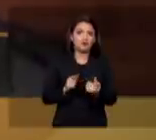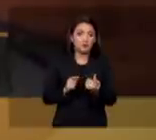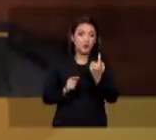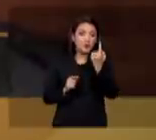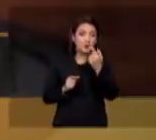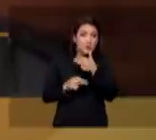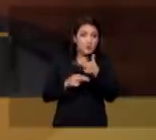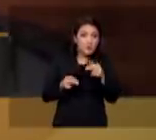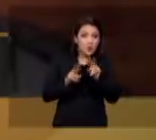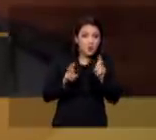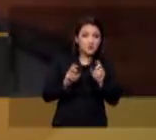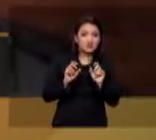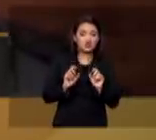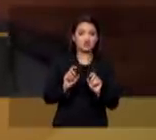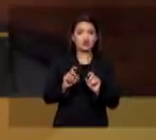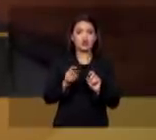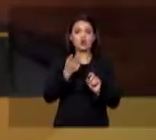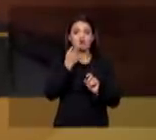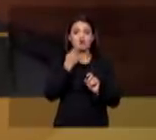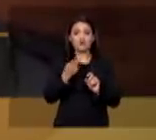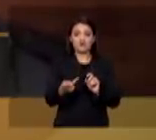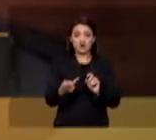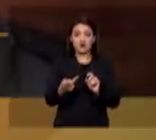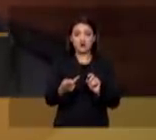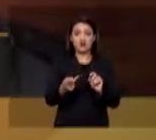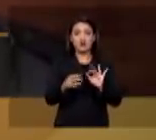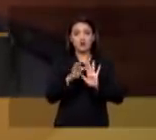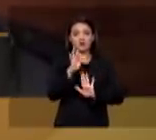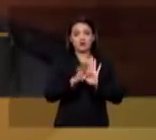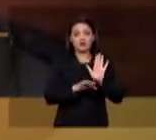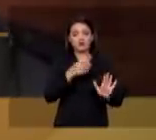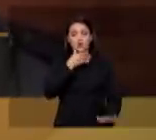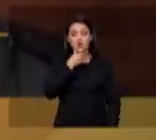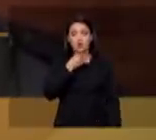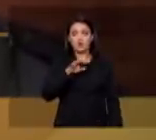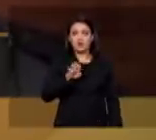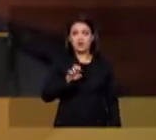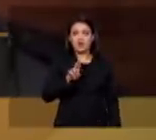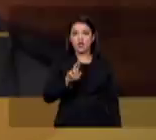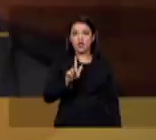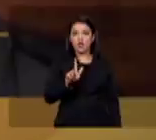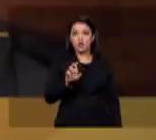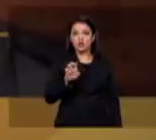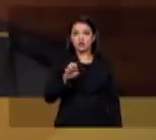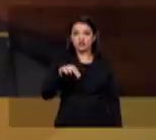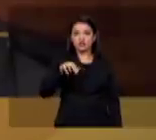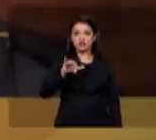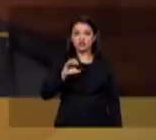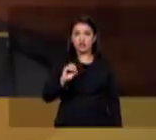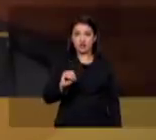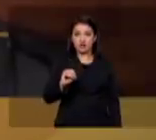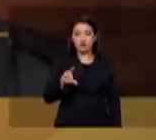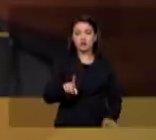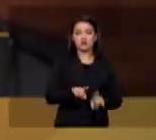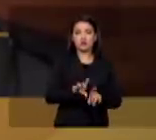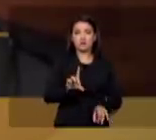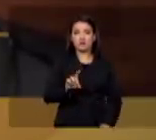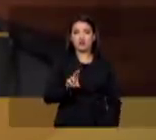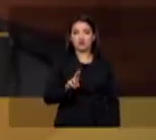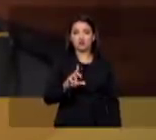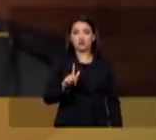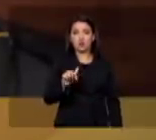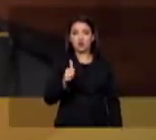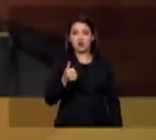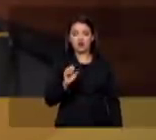este ponto, citar as lições de Eugênio Pacelli e Douglas Fischer. Cito literalmente o